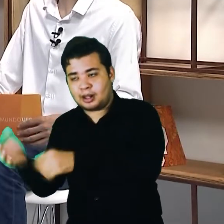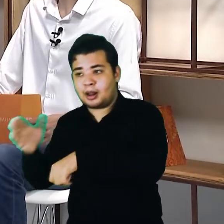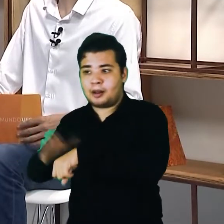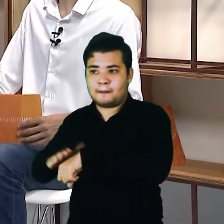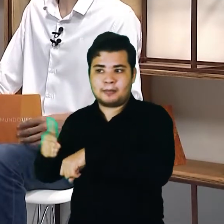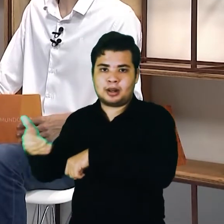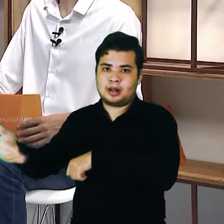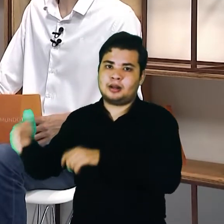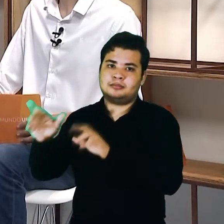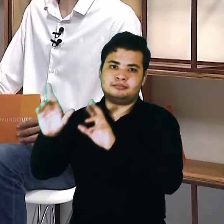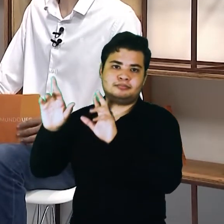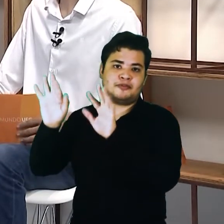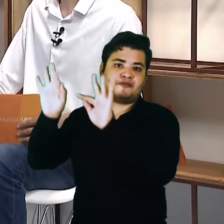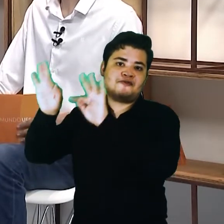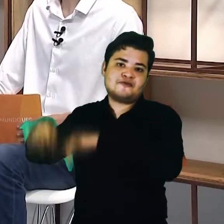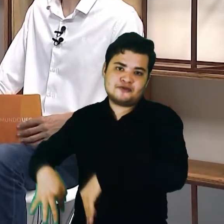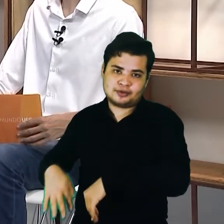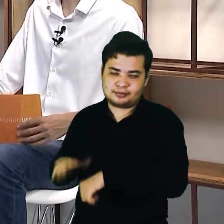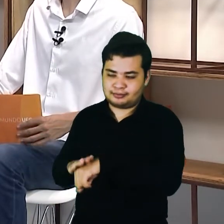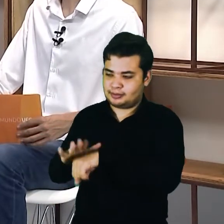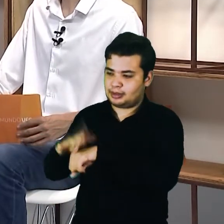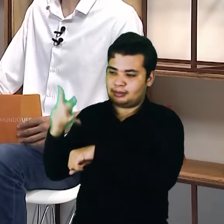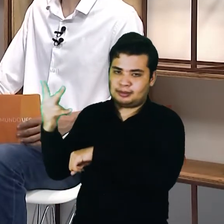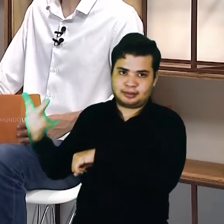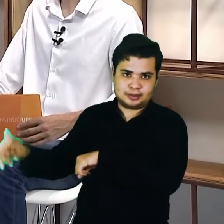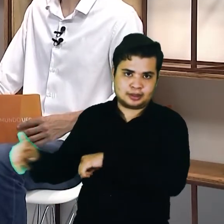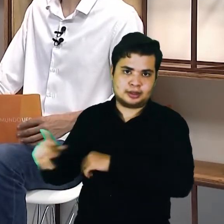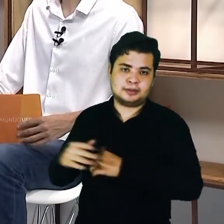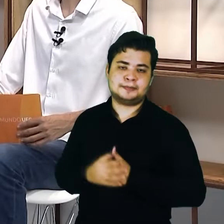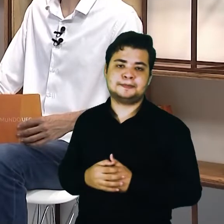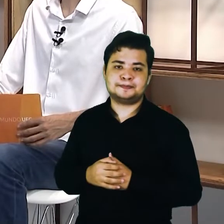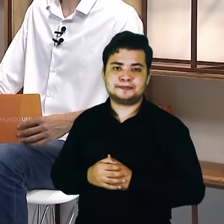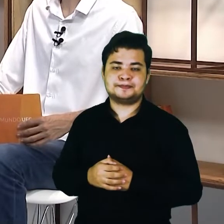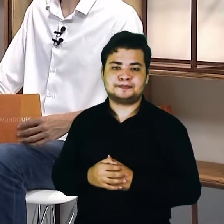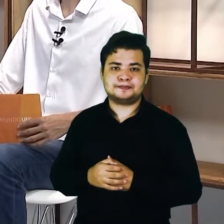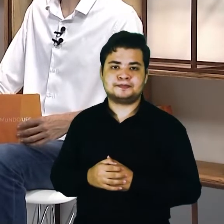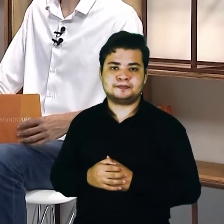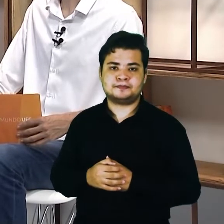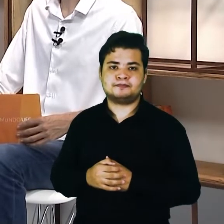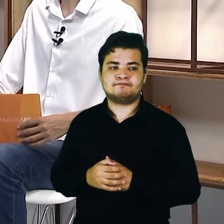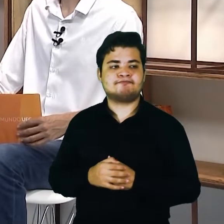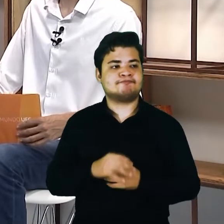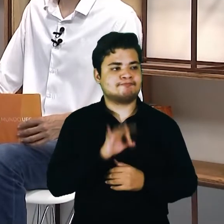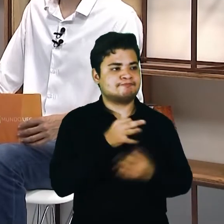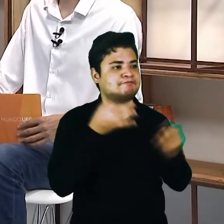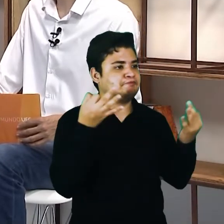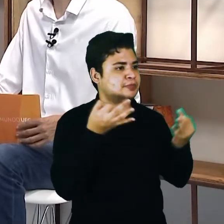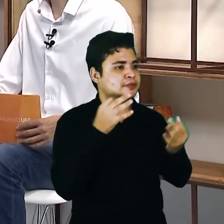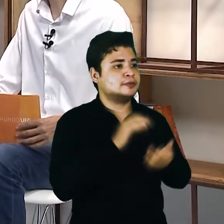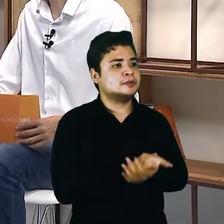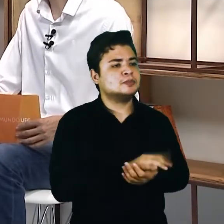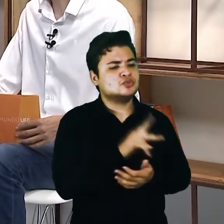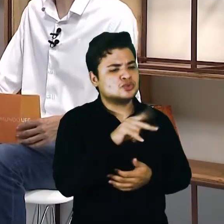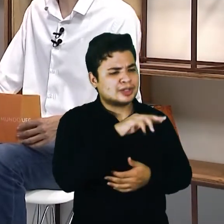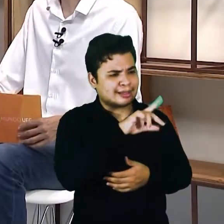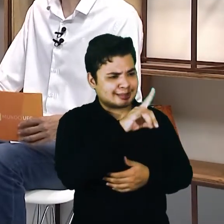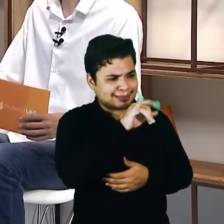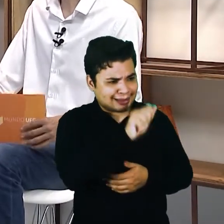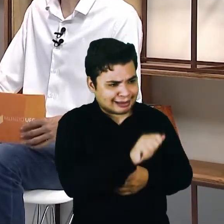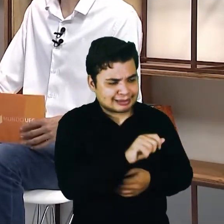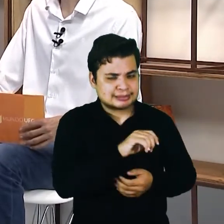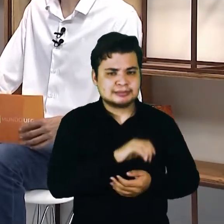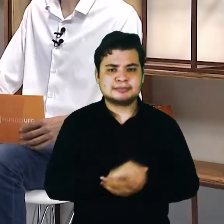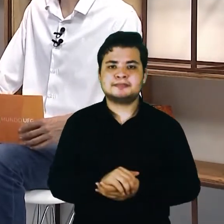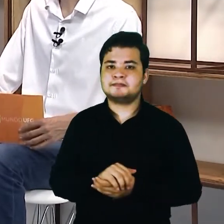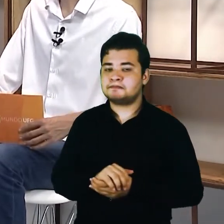do herbário e eles fazem toda a preparação final e a identificação da espécie. Perfeito. Professora Nádia, por favor.